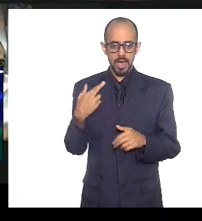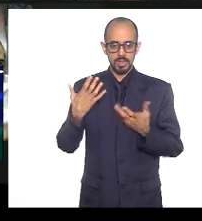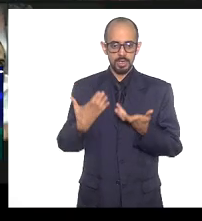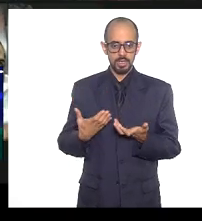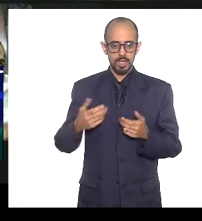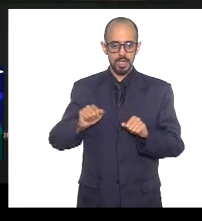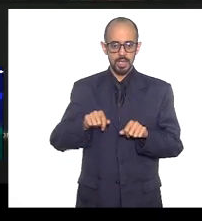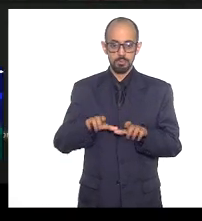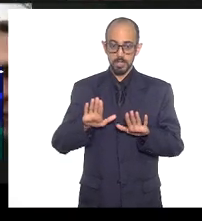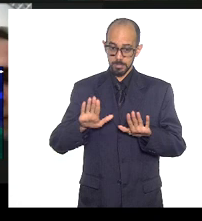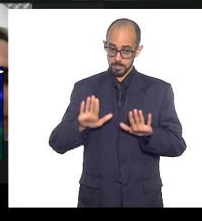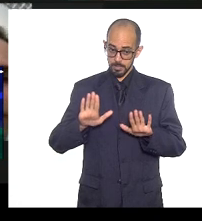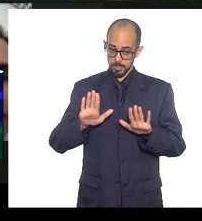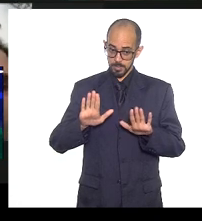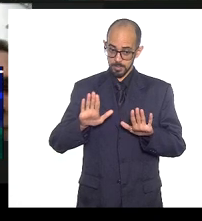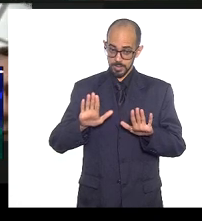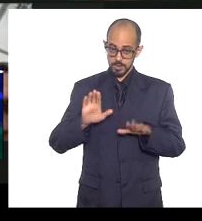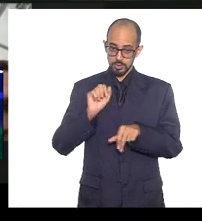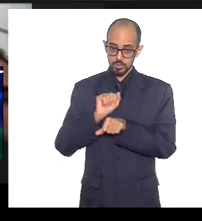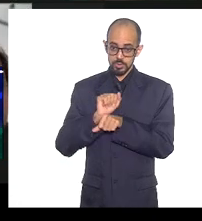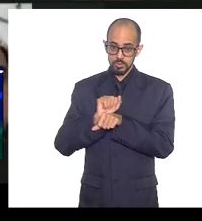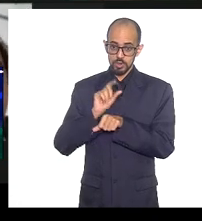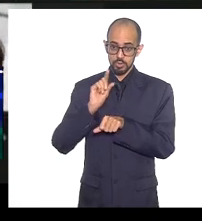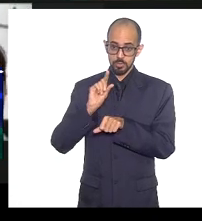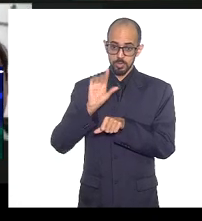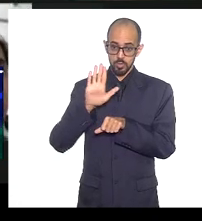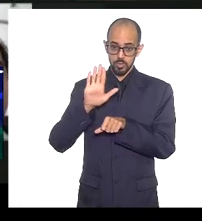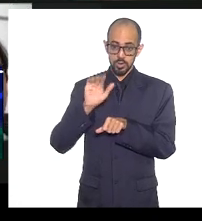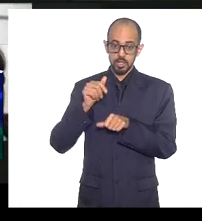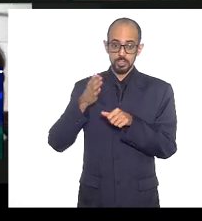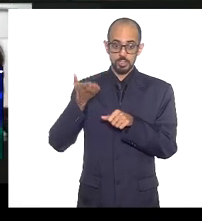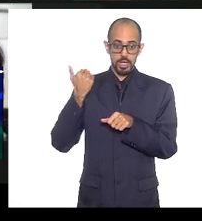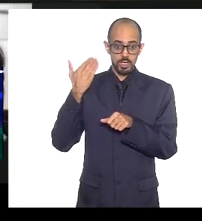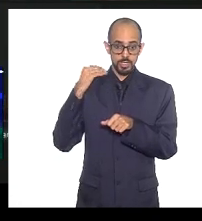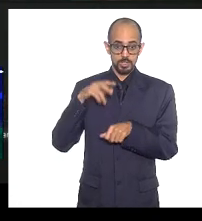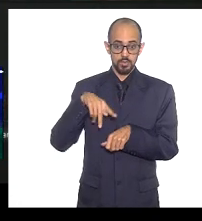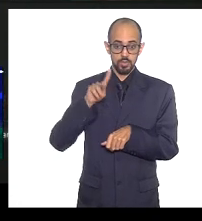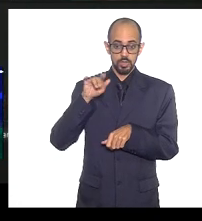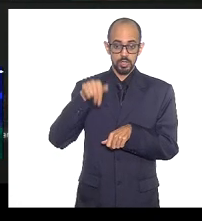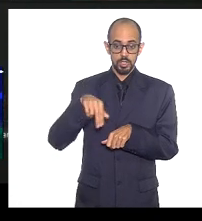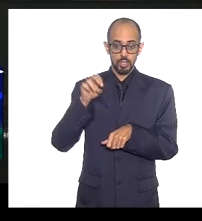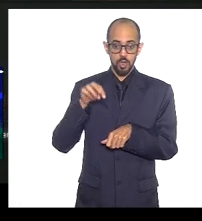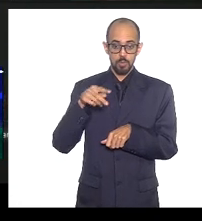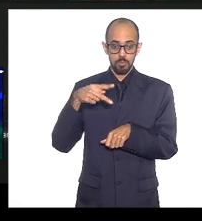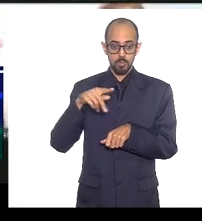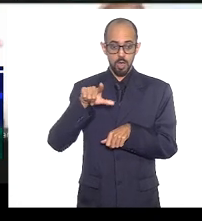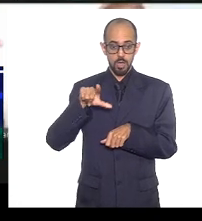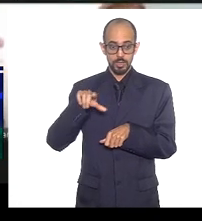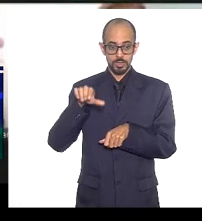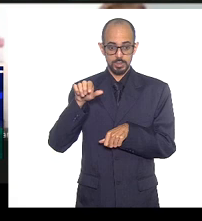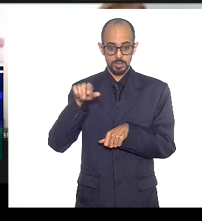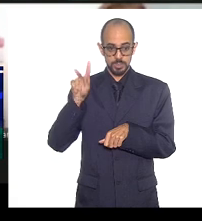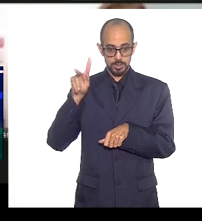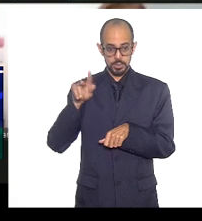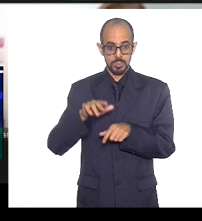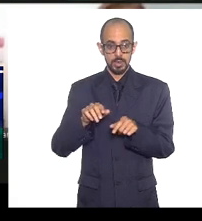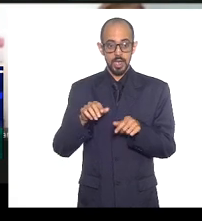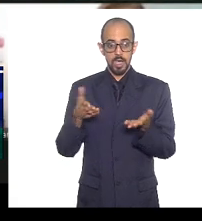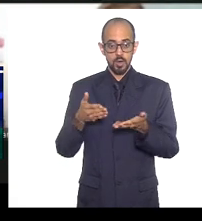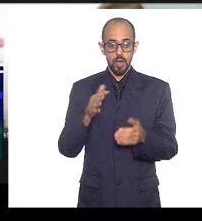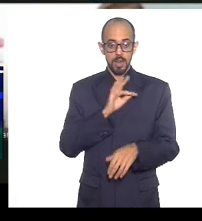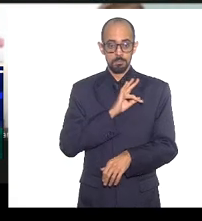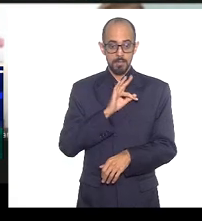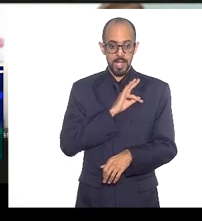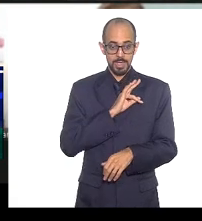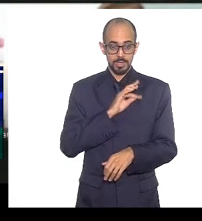discutir? Um instante, por favor. Estão inscritos. Estava inscrito o Alexandre Quinoploca e agora a deputada Marta e...